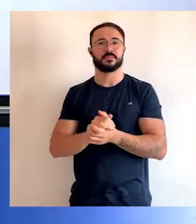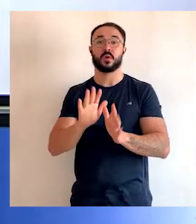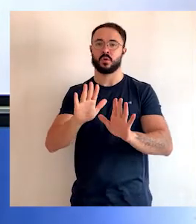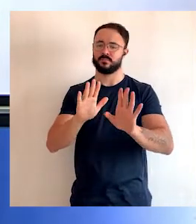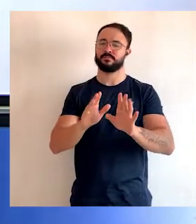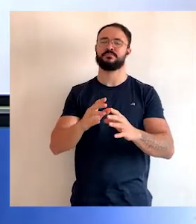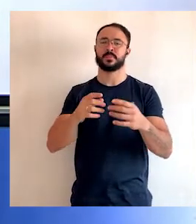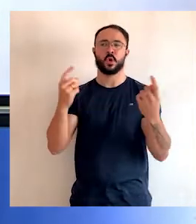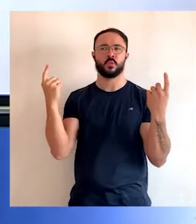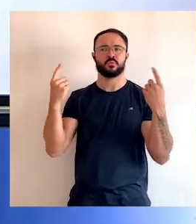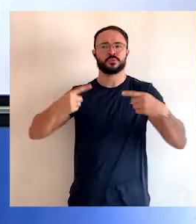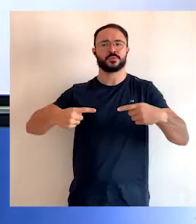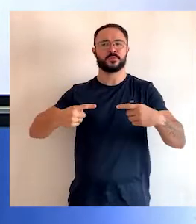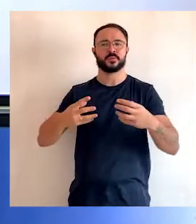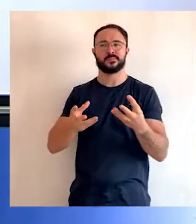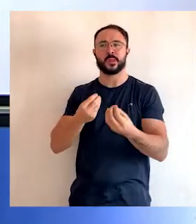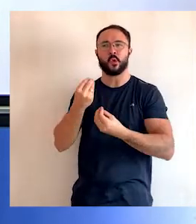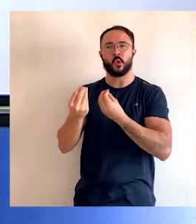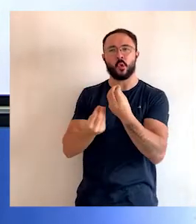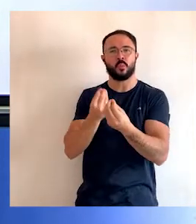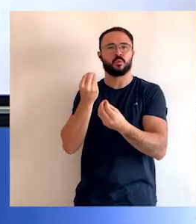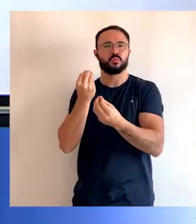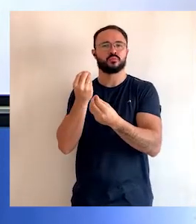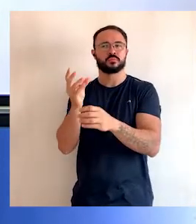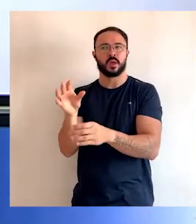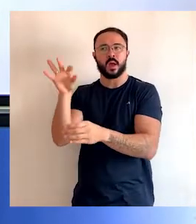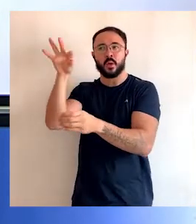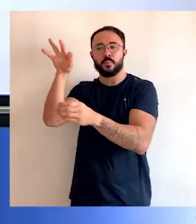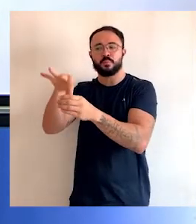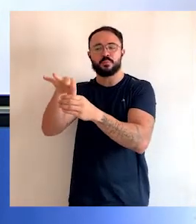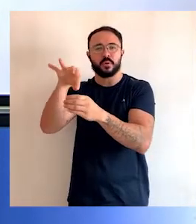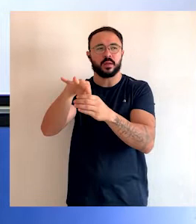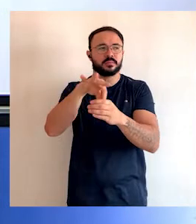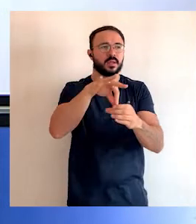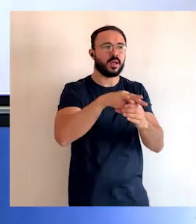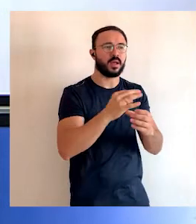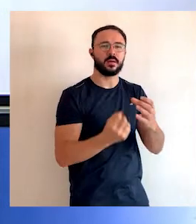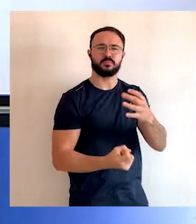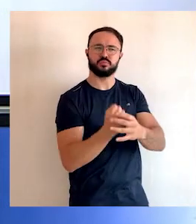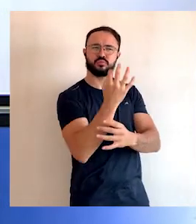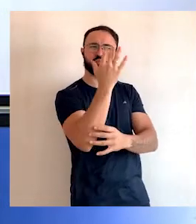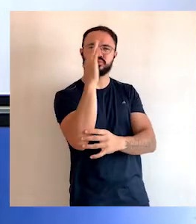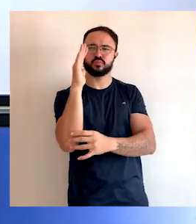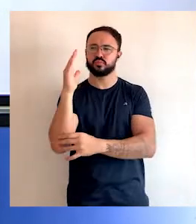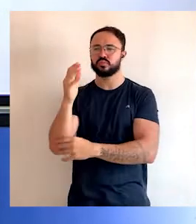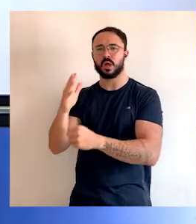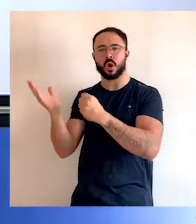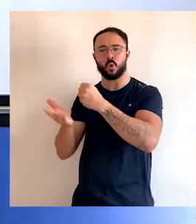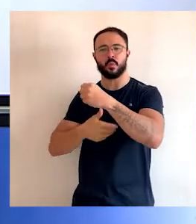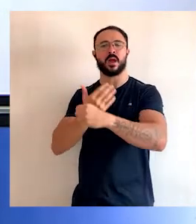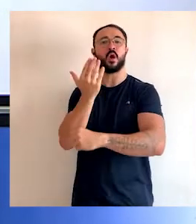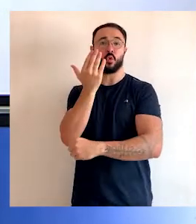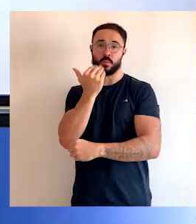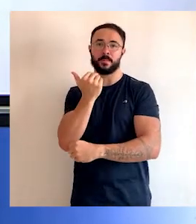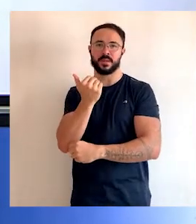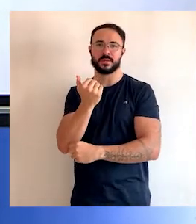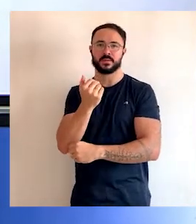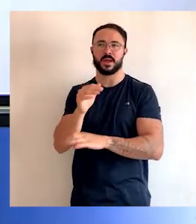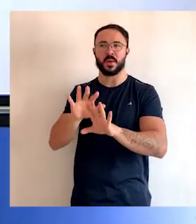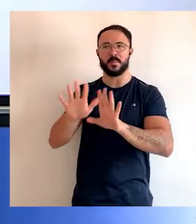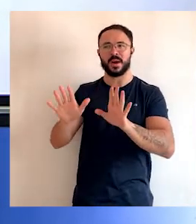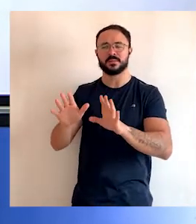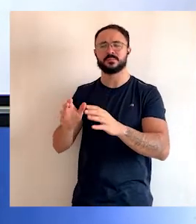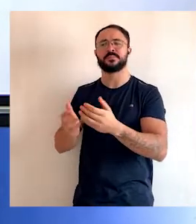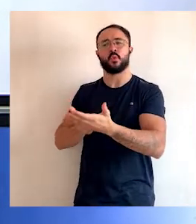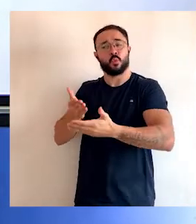desafio é como plantar, como manter a alimentação humana sem degradar o ambiente. Então aqui nós temos um sistema que você tem o